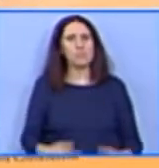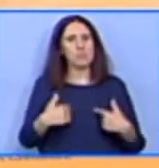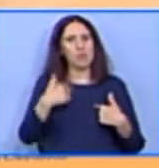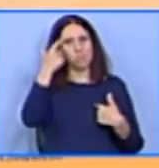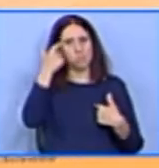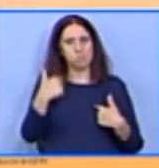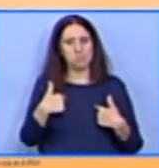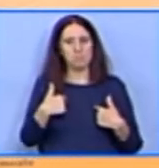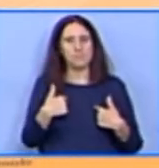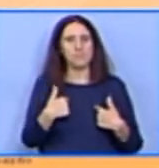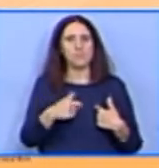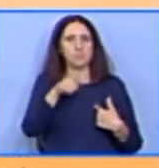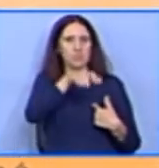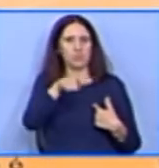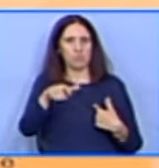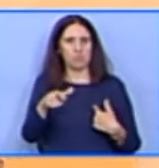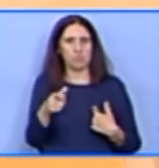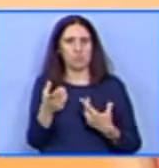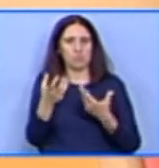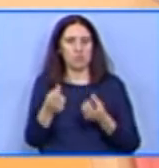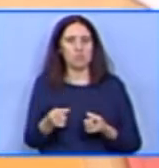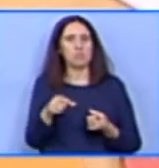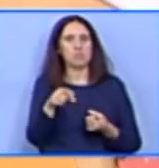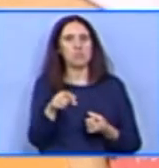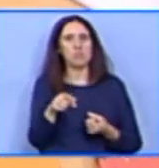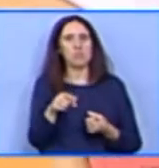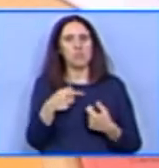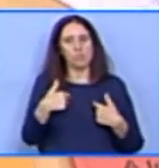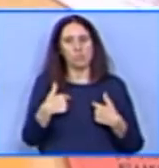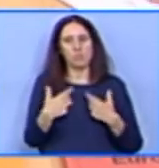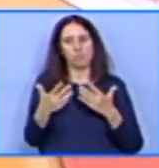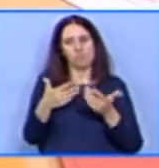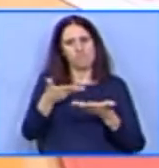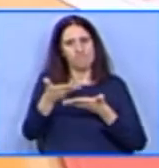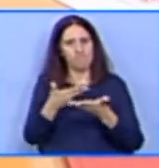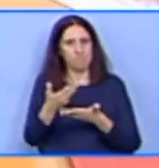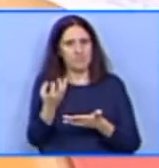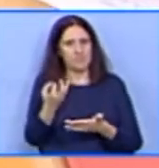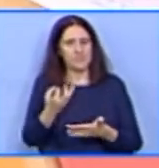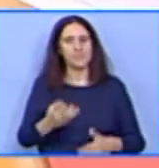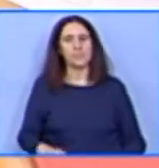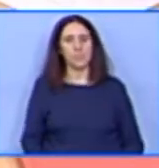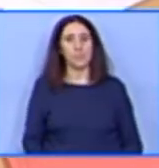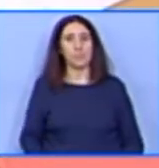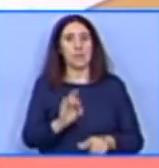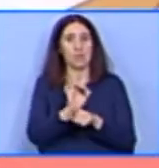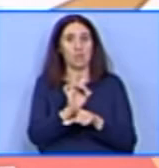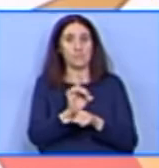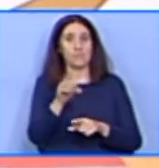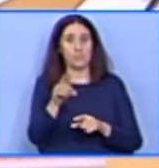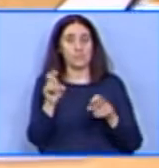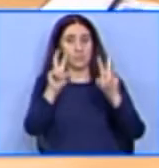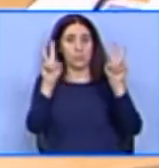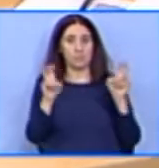há muito mais gente que vai para lá além do espaço de contato comigo que faz essa realidade. Ora, em relação, e já que foi lançado aqui o tema